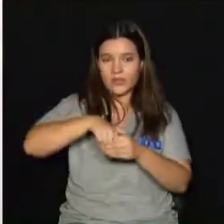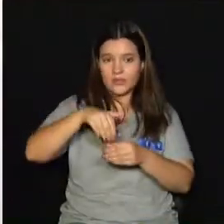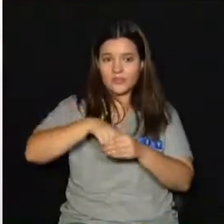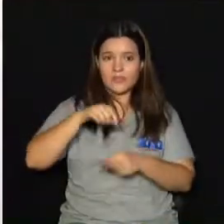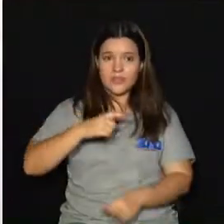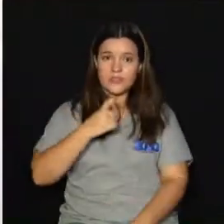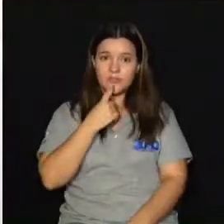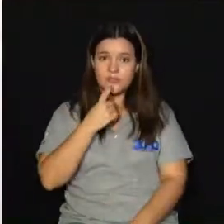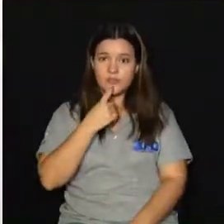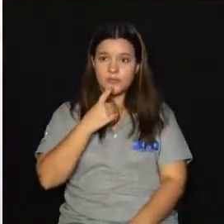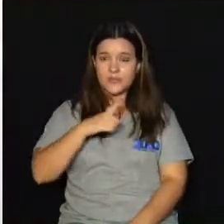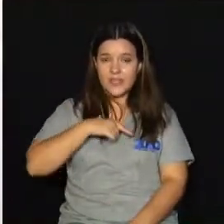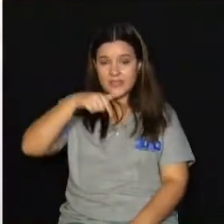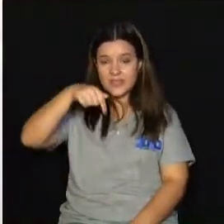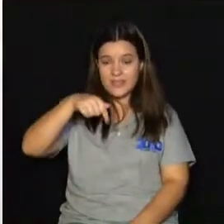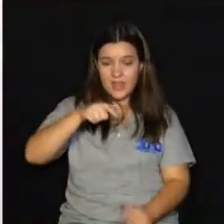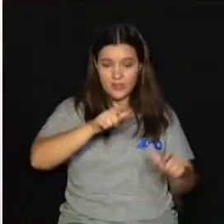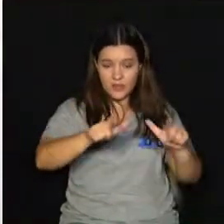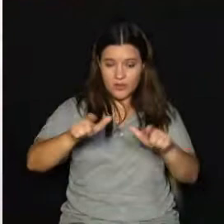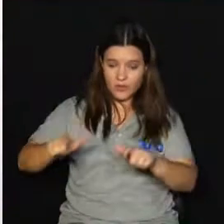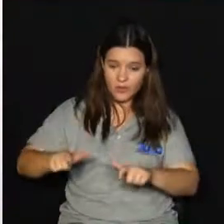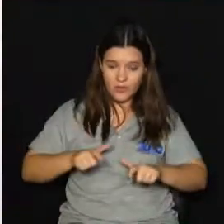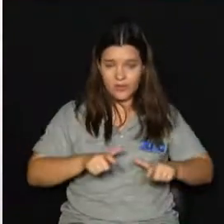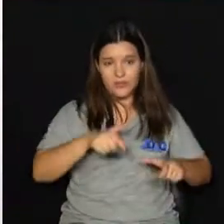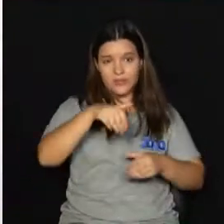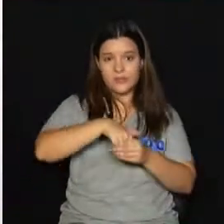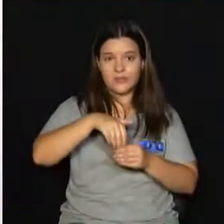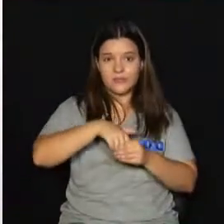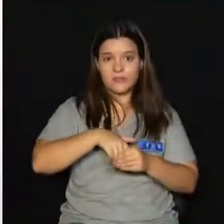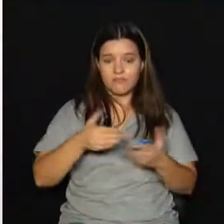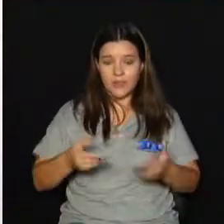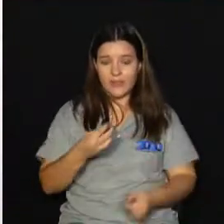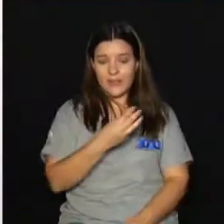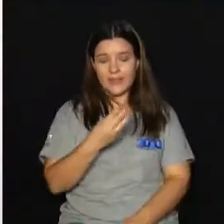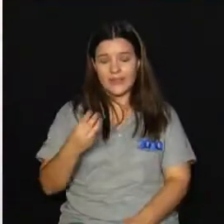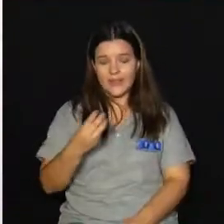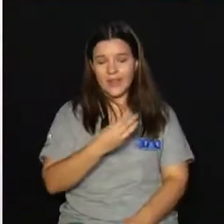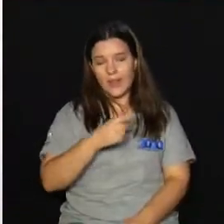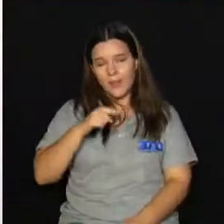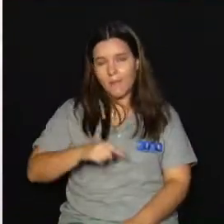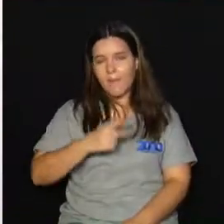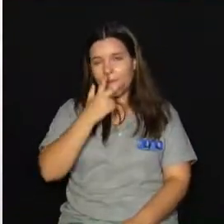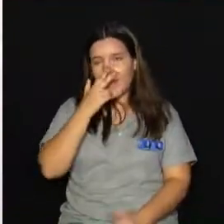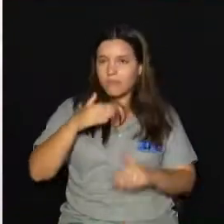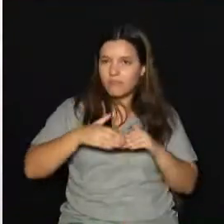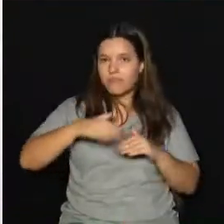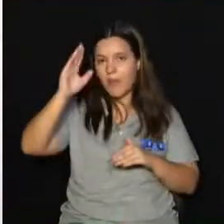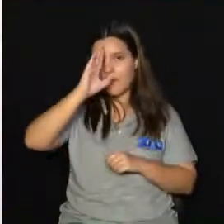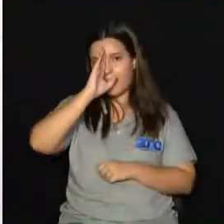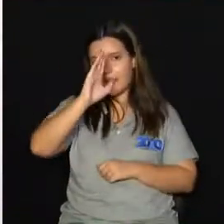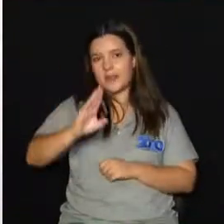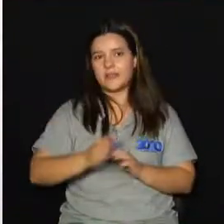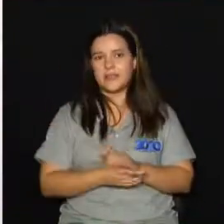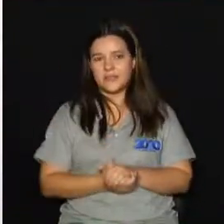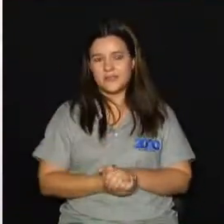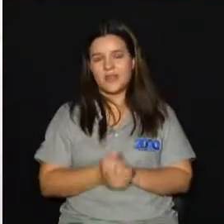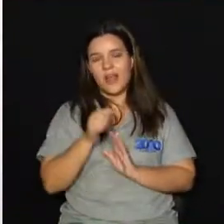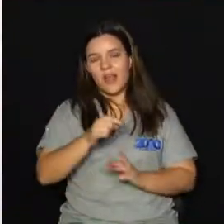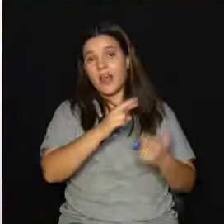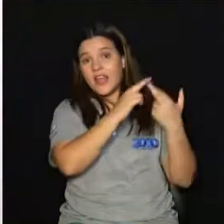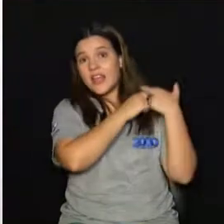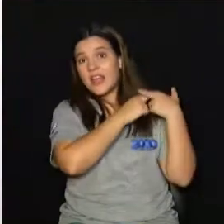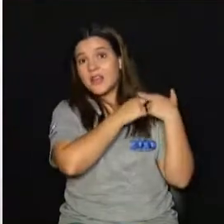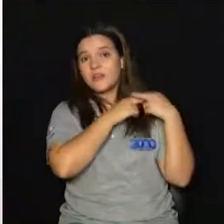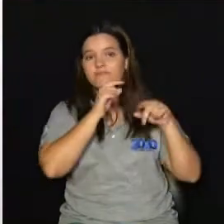temos 7 zonas eleitorais, sendo a zona 33 considerada a zona mãe. O que é isso? Ela é a